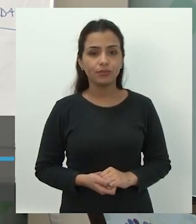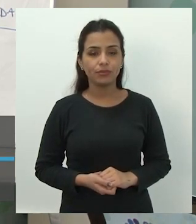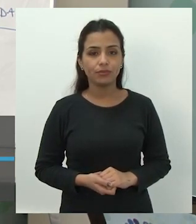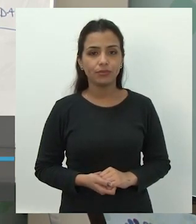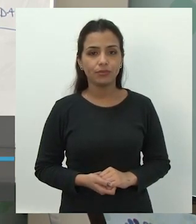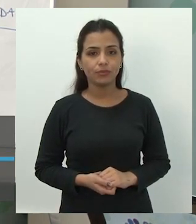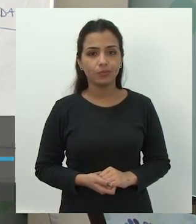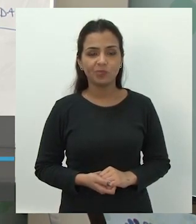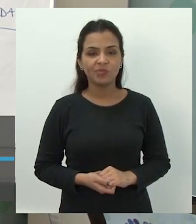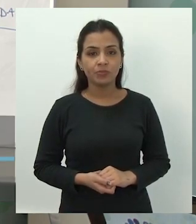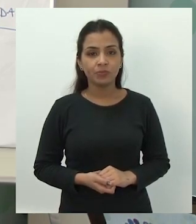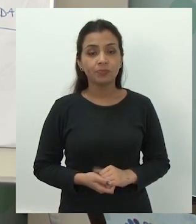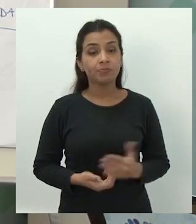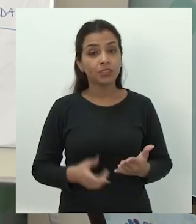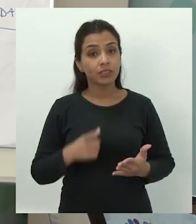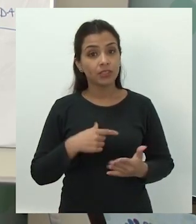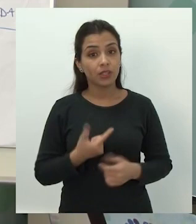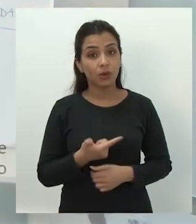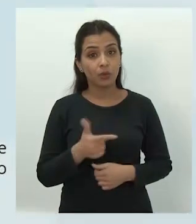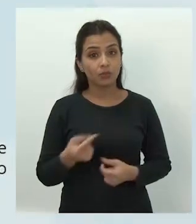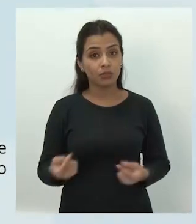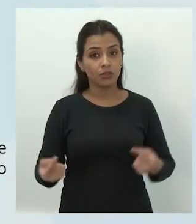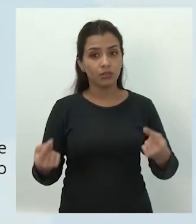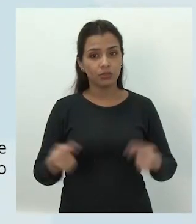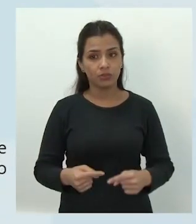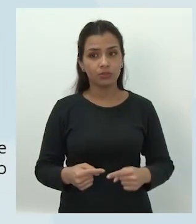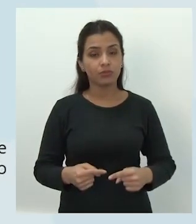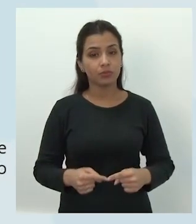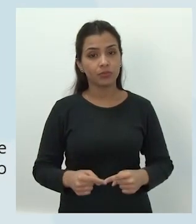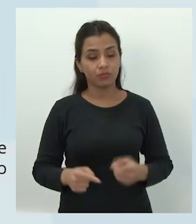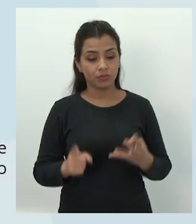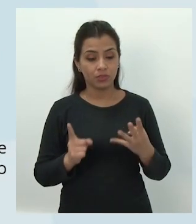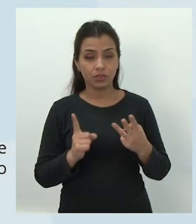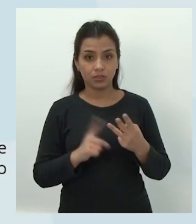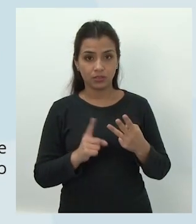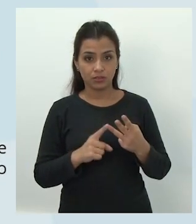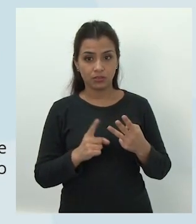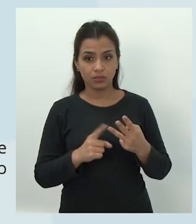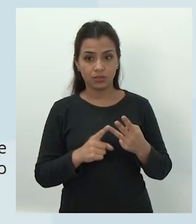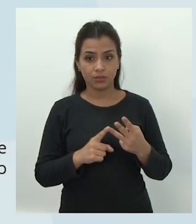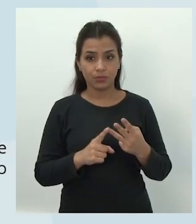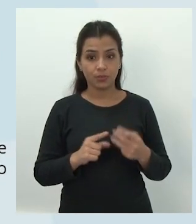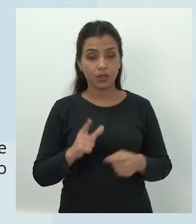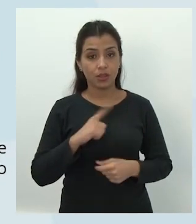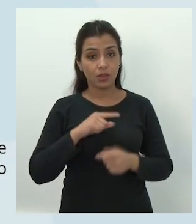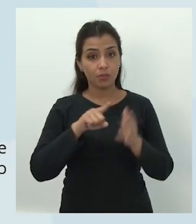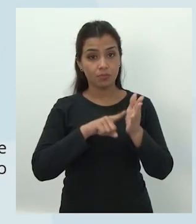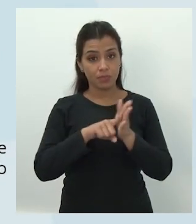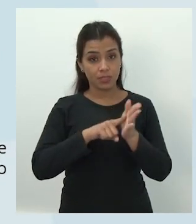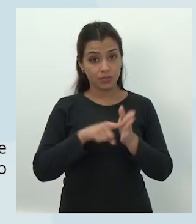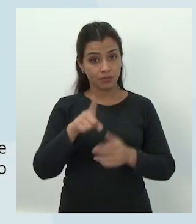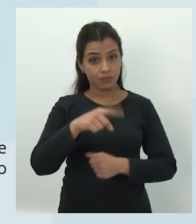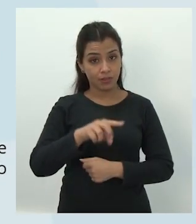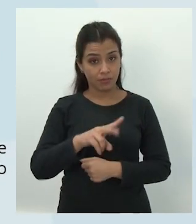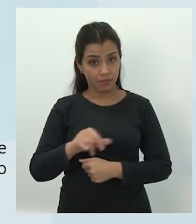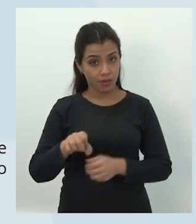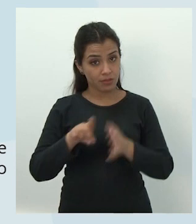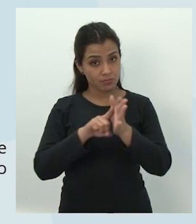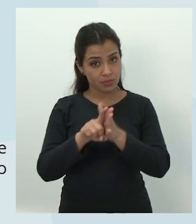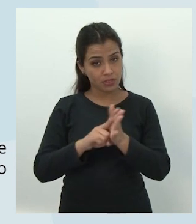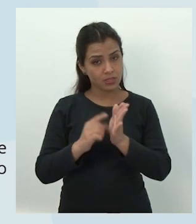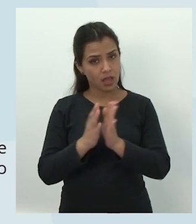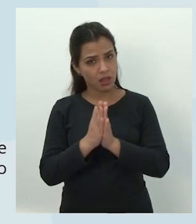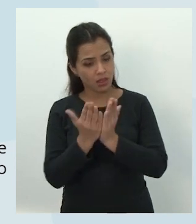Então, nós temos ainda mais um desafio para vocês nesta aula. Nós temos uma pesquisa. Vocês vão pesquisar em livros, revistas e